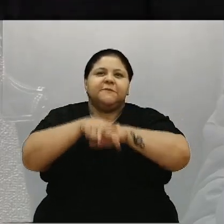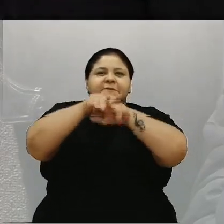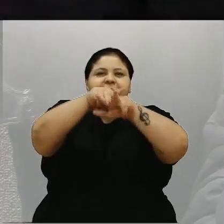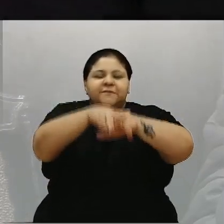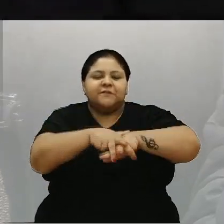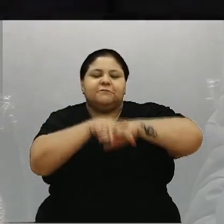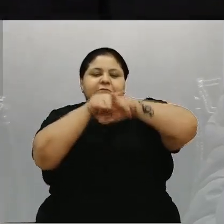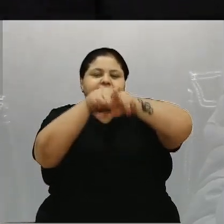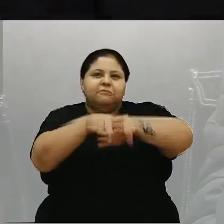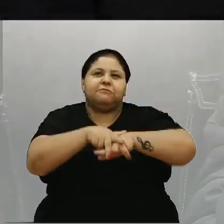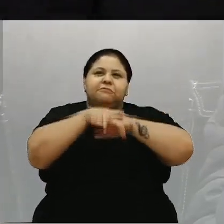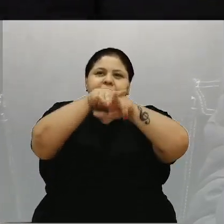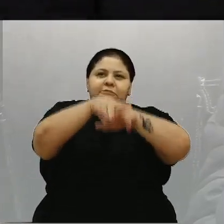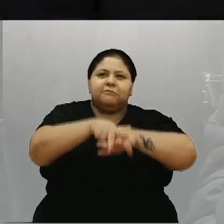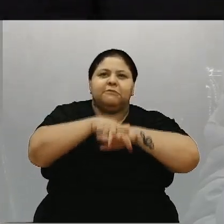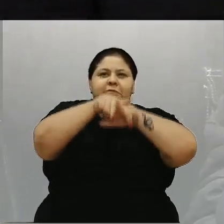cabeça